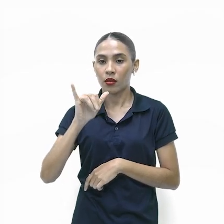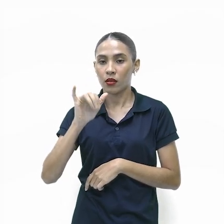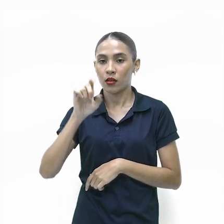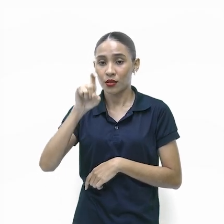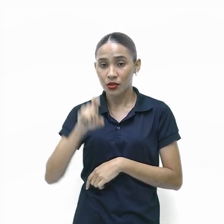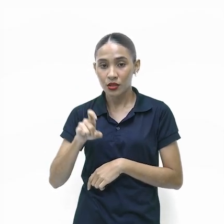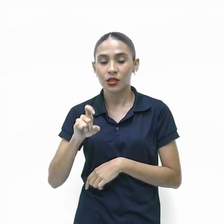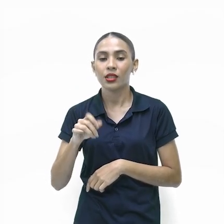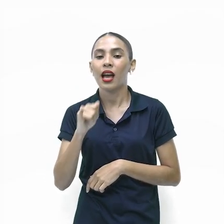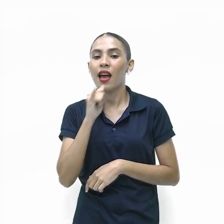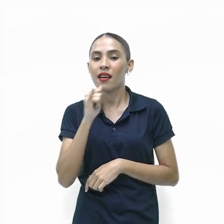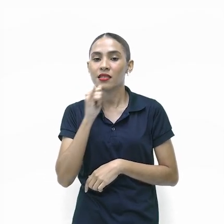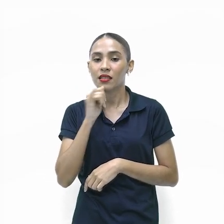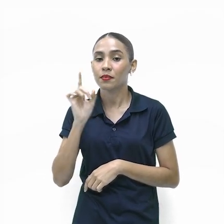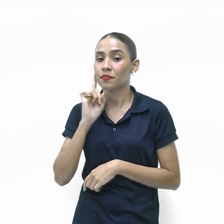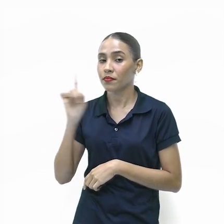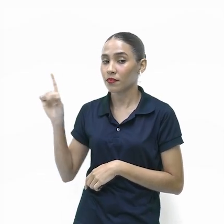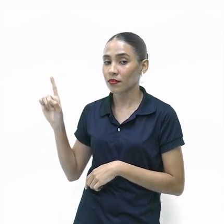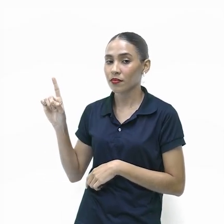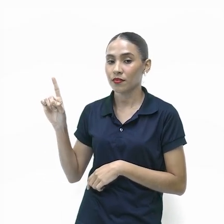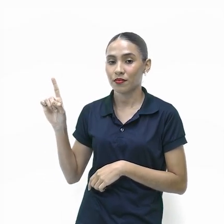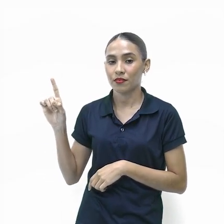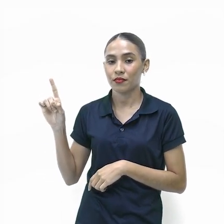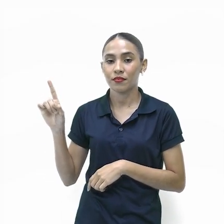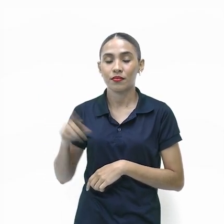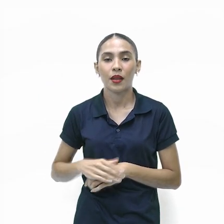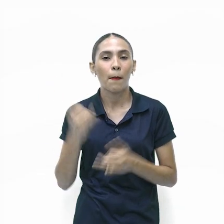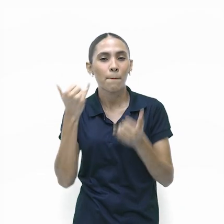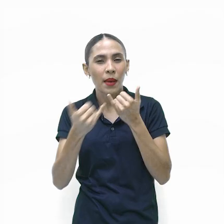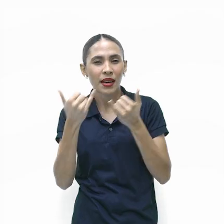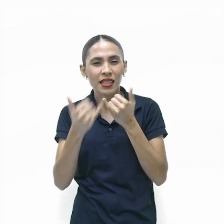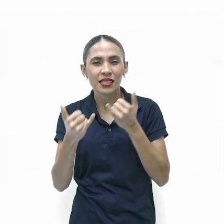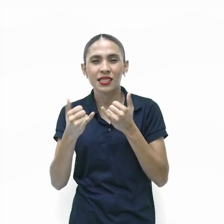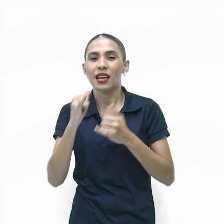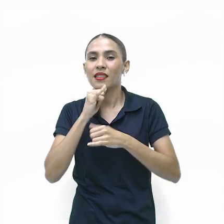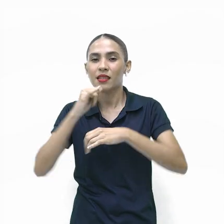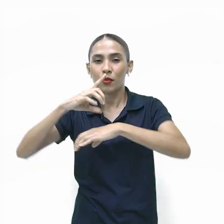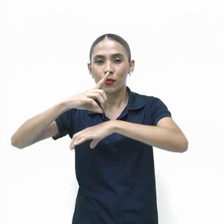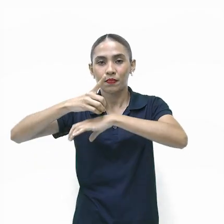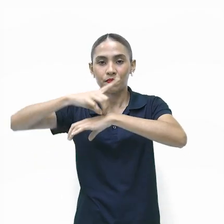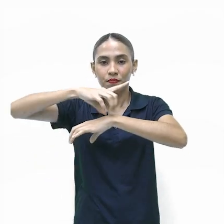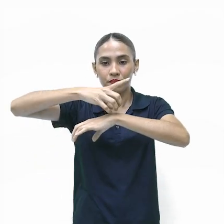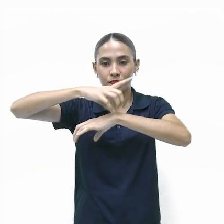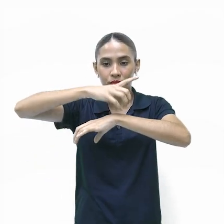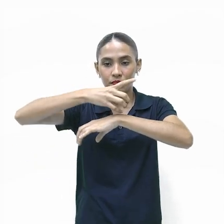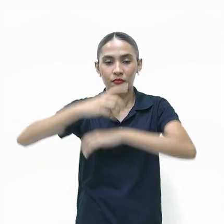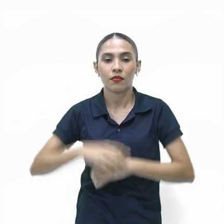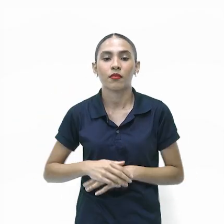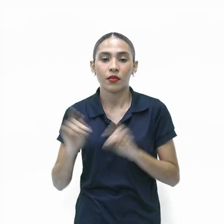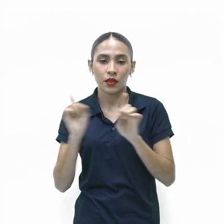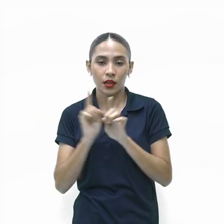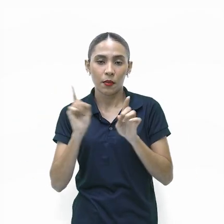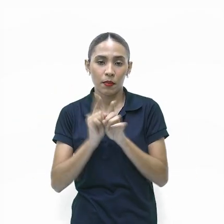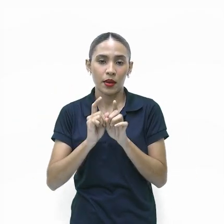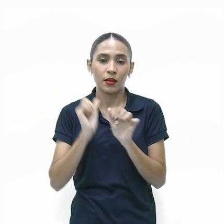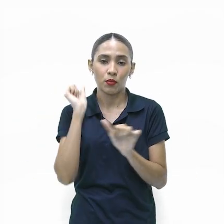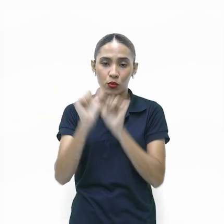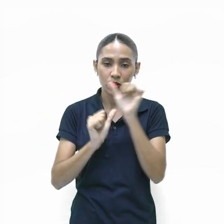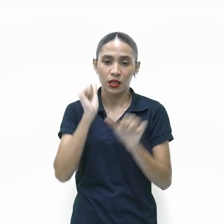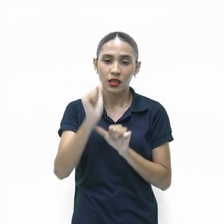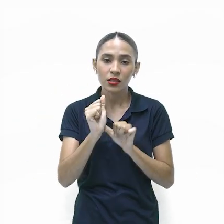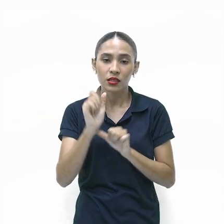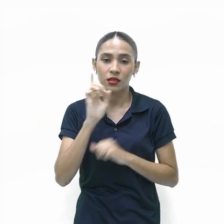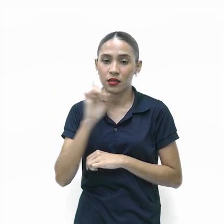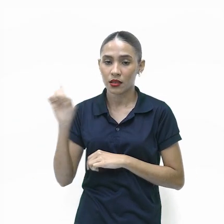de réptil, pênis de ave e cauda ossuda de dinossauro, né, um verdadeiro híbrido aí. Formas de